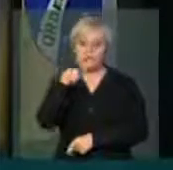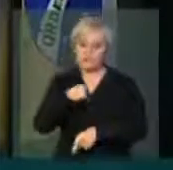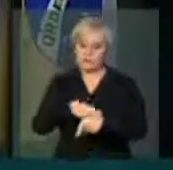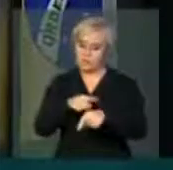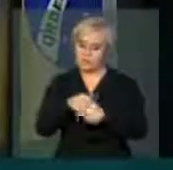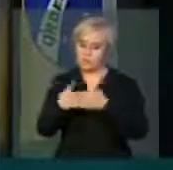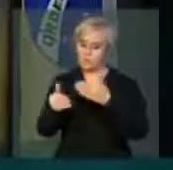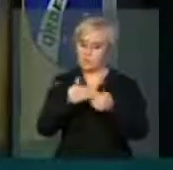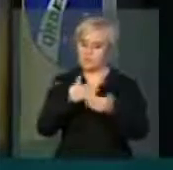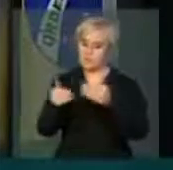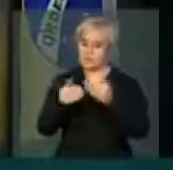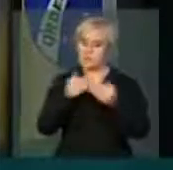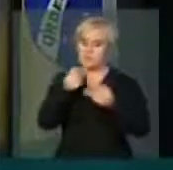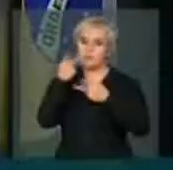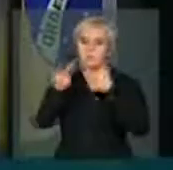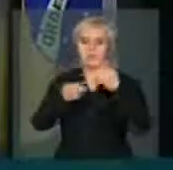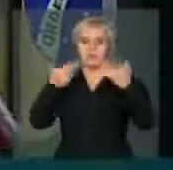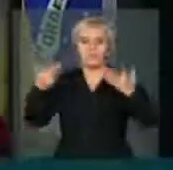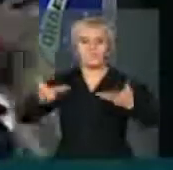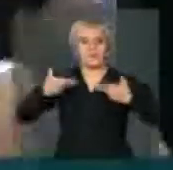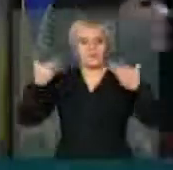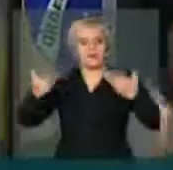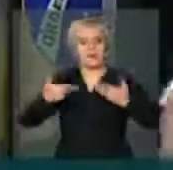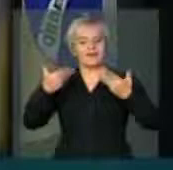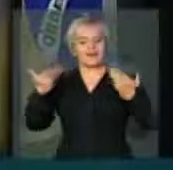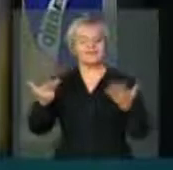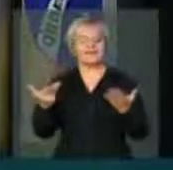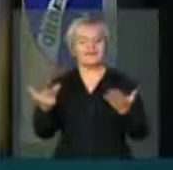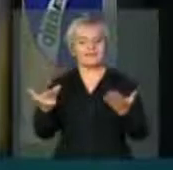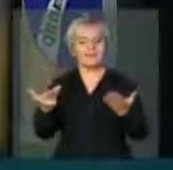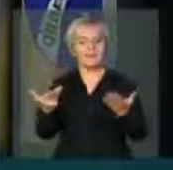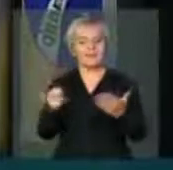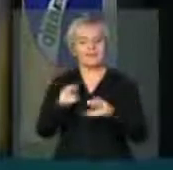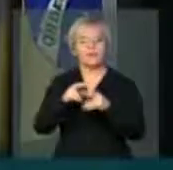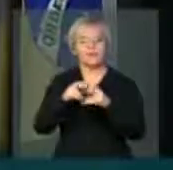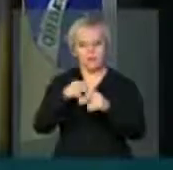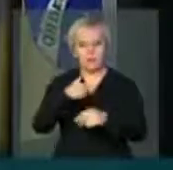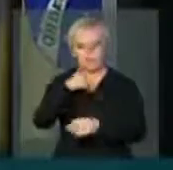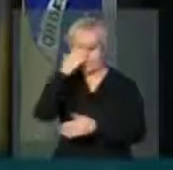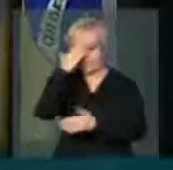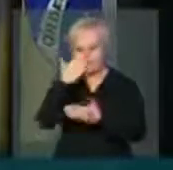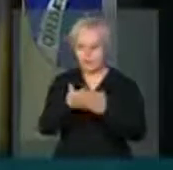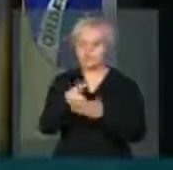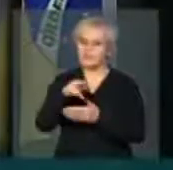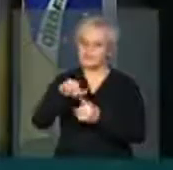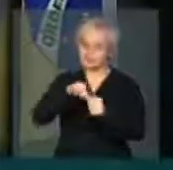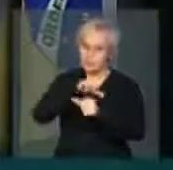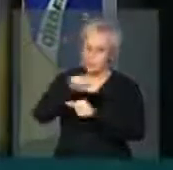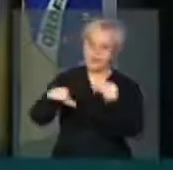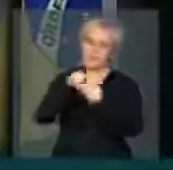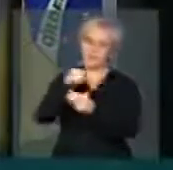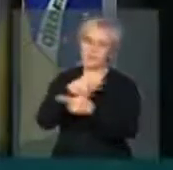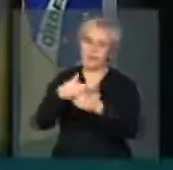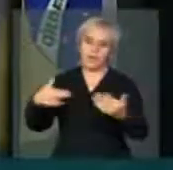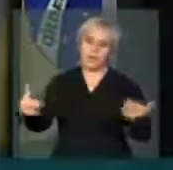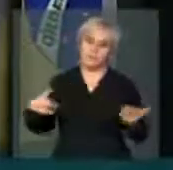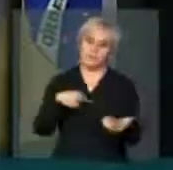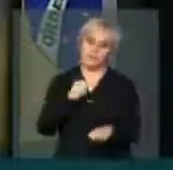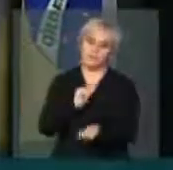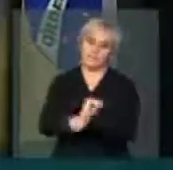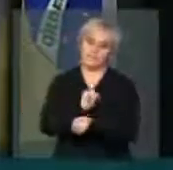tempo para reconhecer o equívoco dessa minha avaliação, mas isso só o tempo dirá.